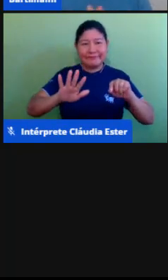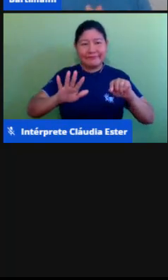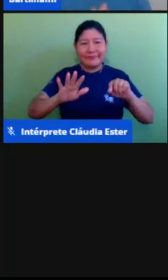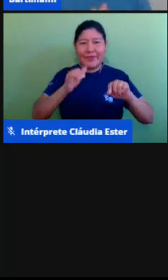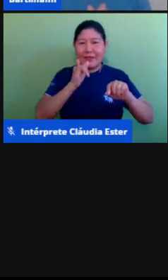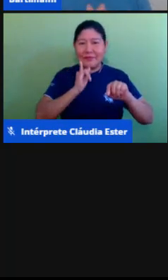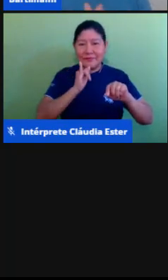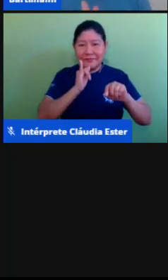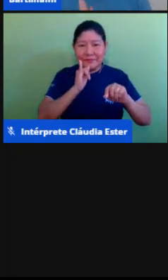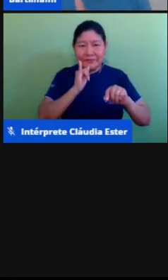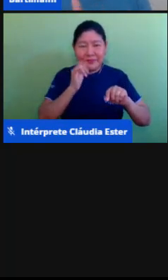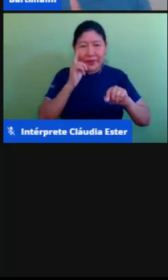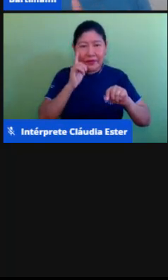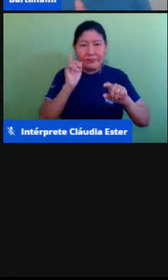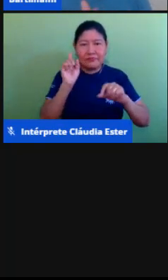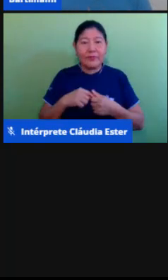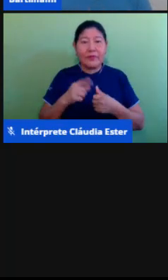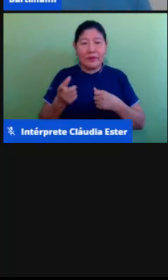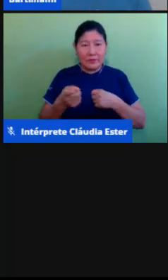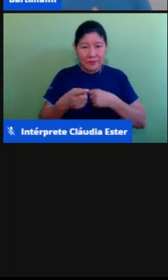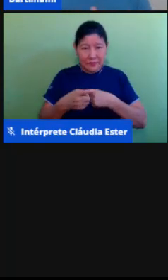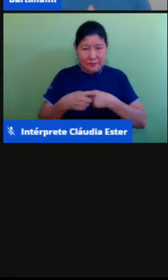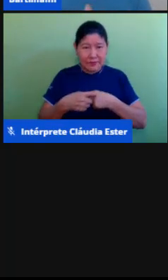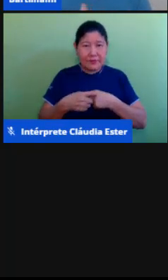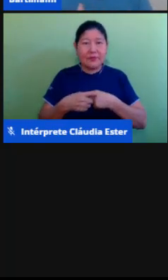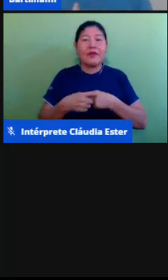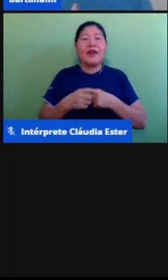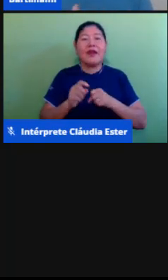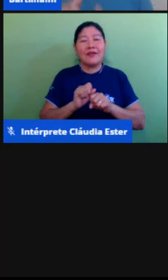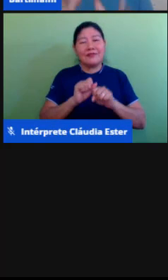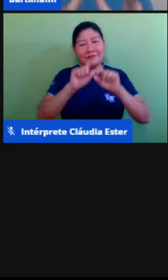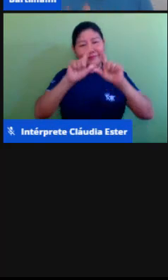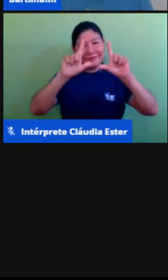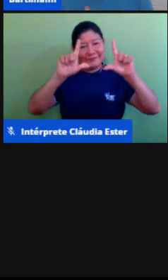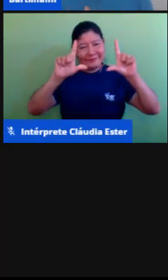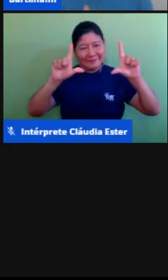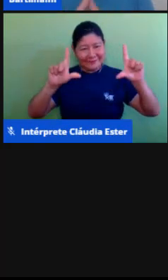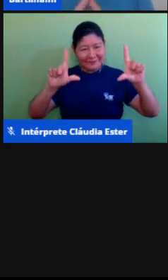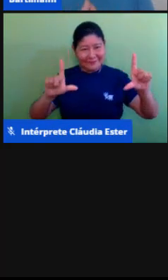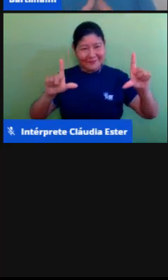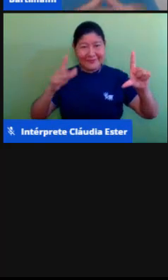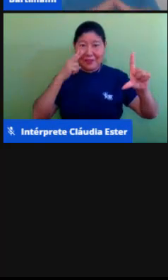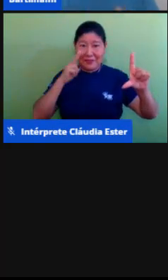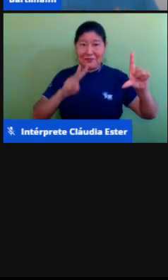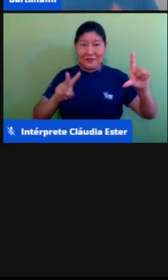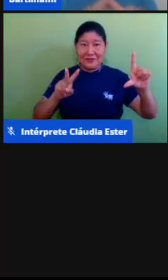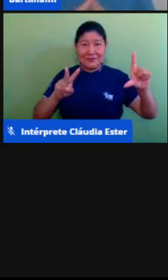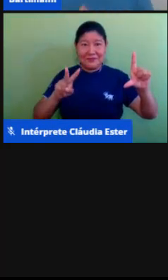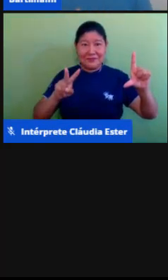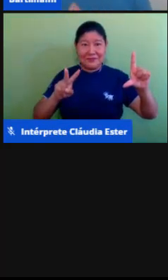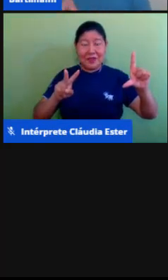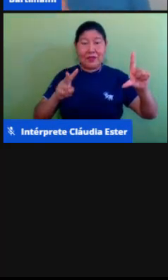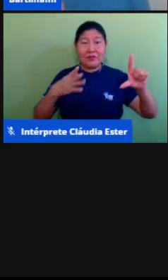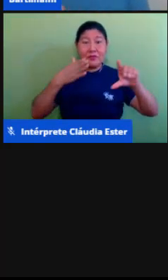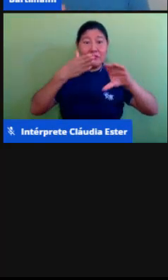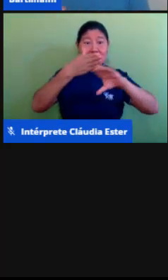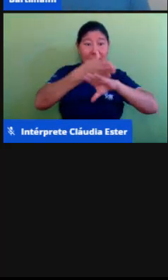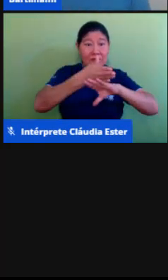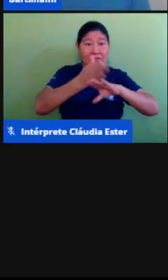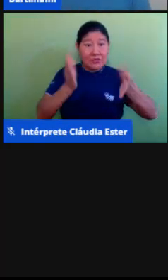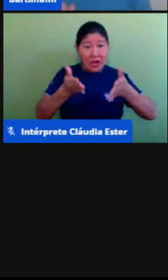acesse a plataforma, altera para mim, Jefferson. Isso, obrigado. Pessoal, então é isso. Aqui eu estou dentro da